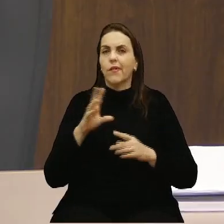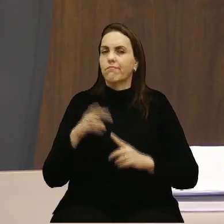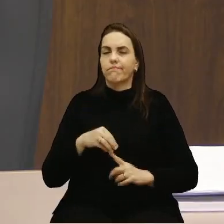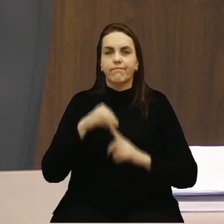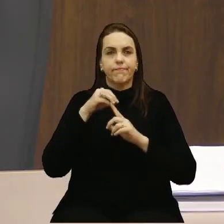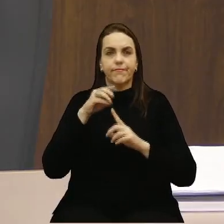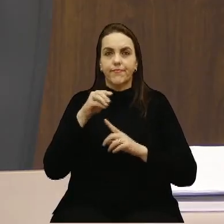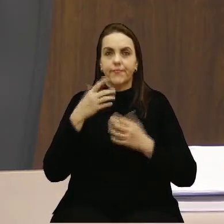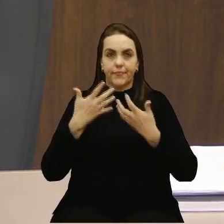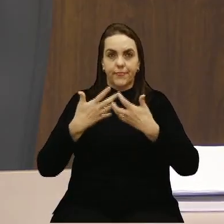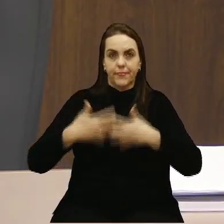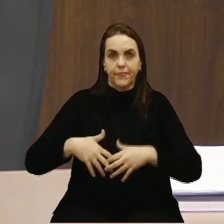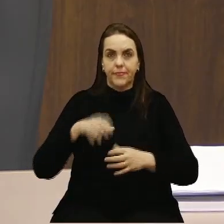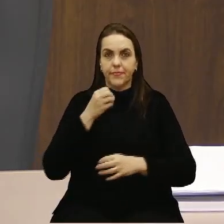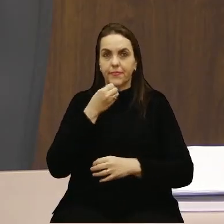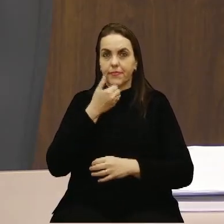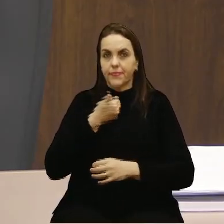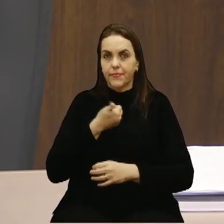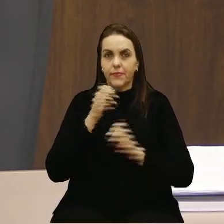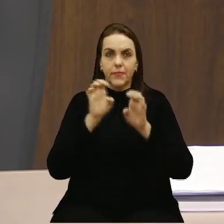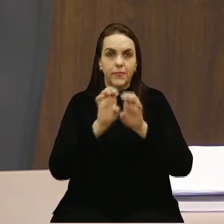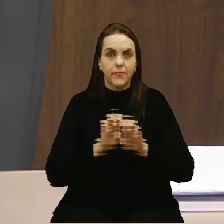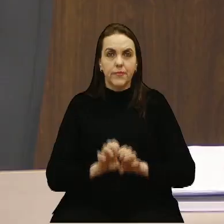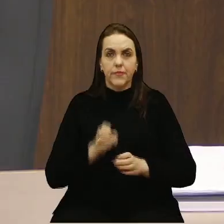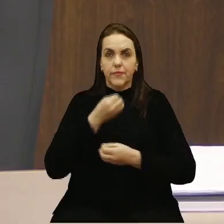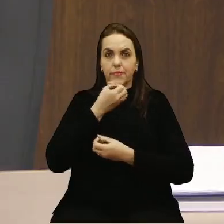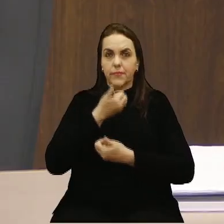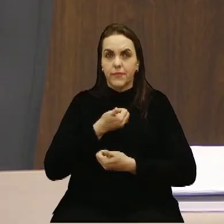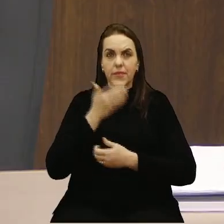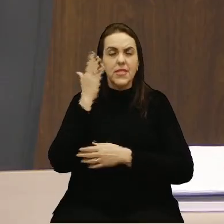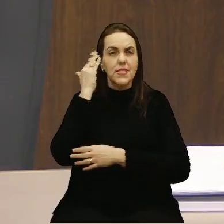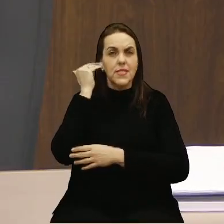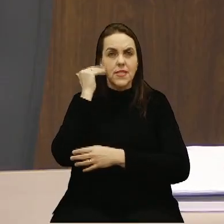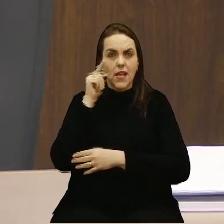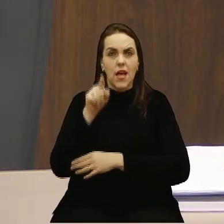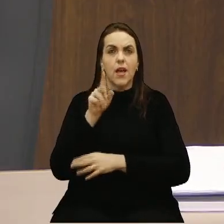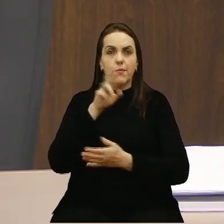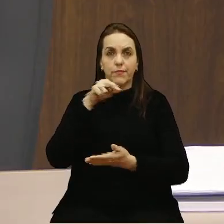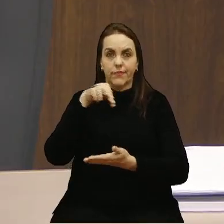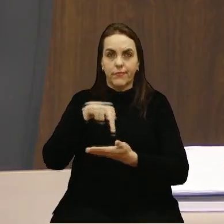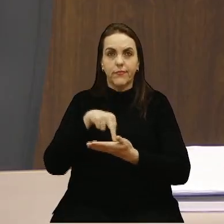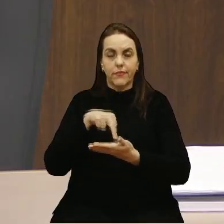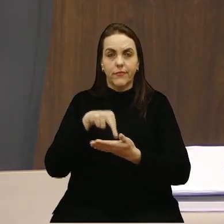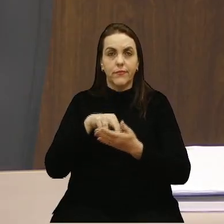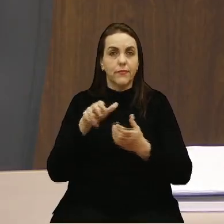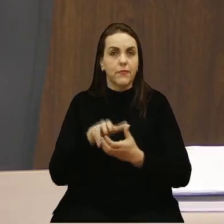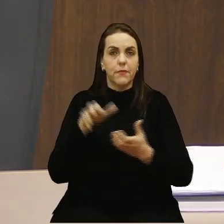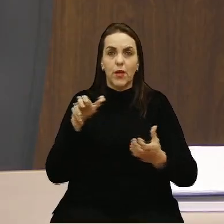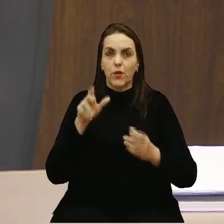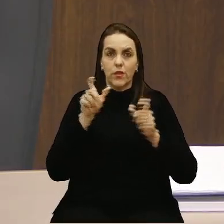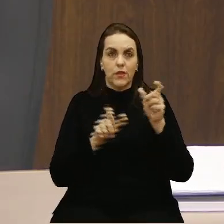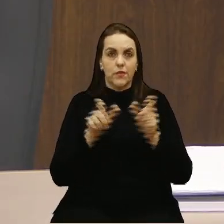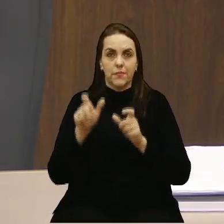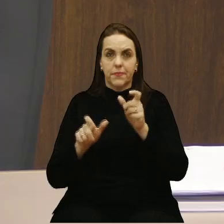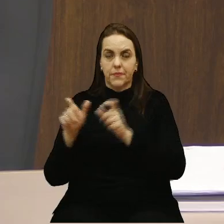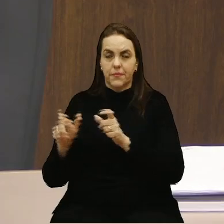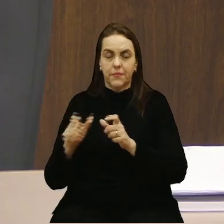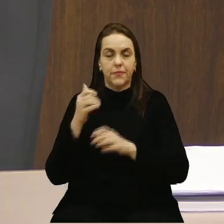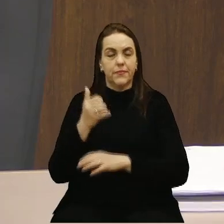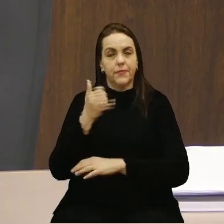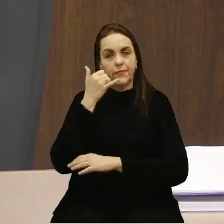um bom funcionamento, uma boa estrutura. E a gente sabe que essa é a realidade da maioria das pessoas, de